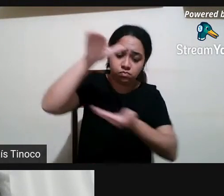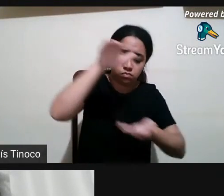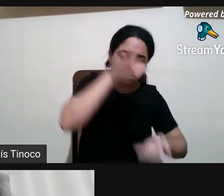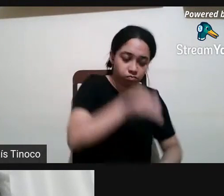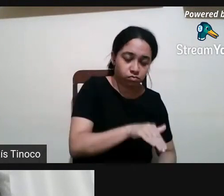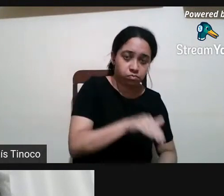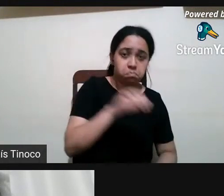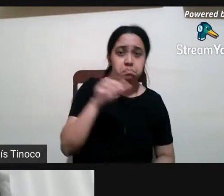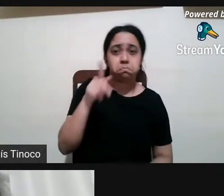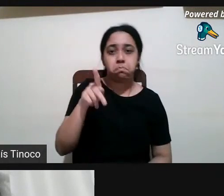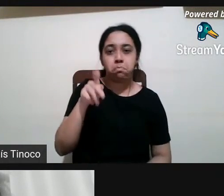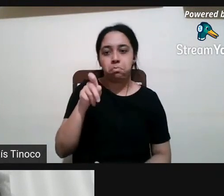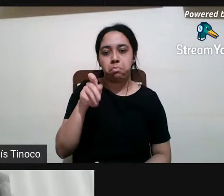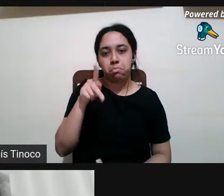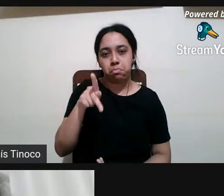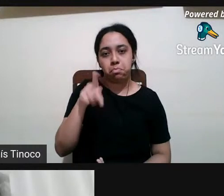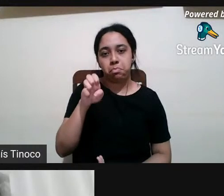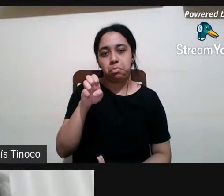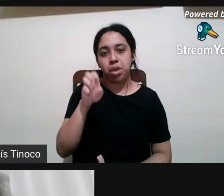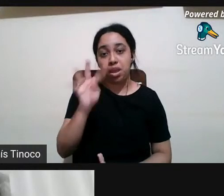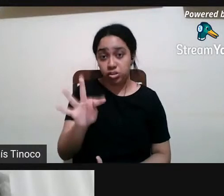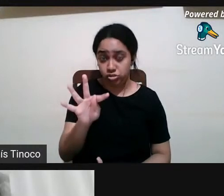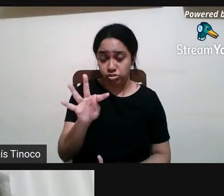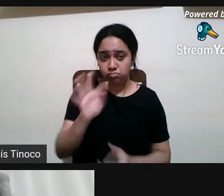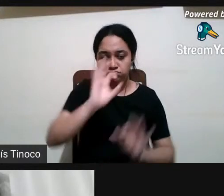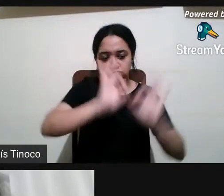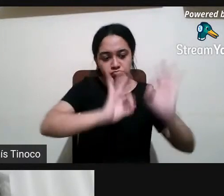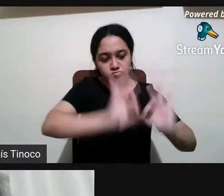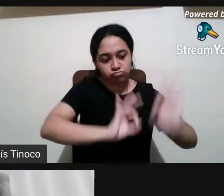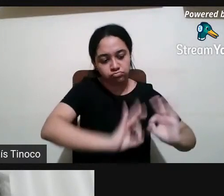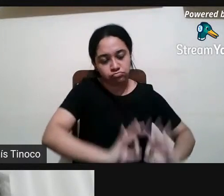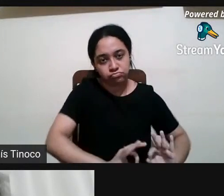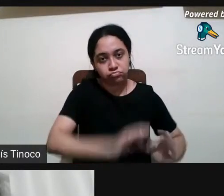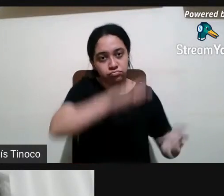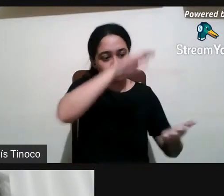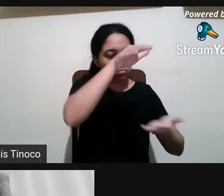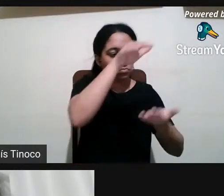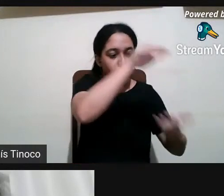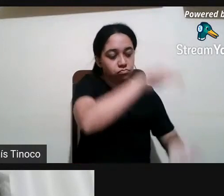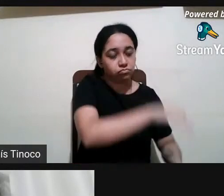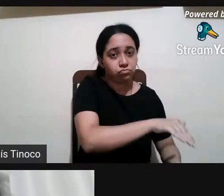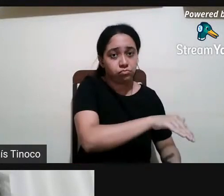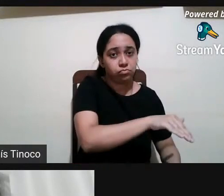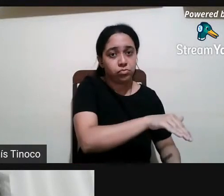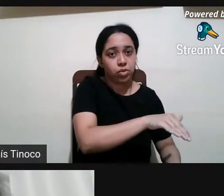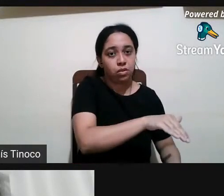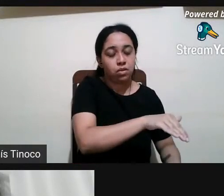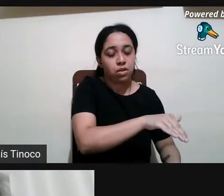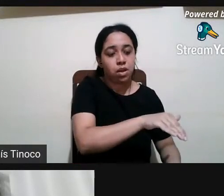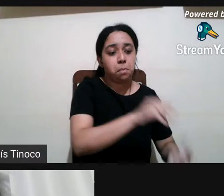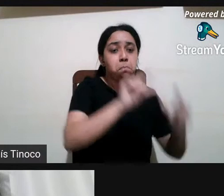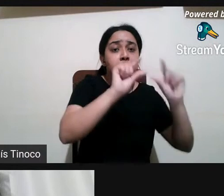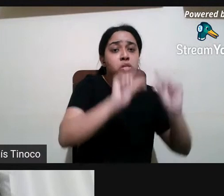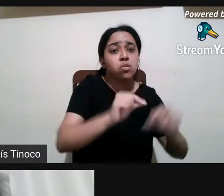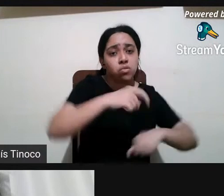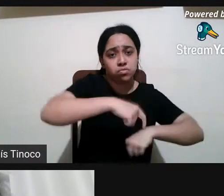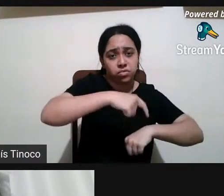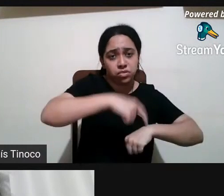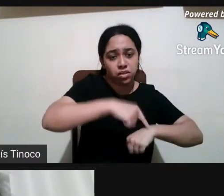PET. Então, o tempo de fragmentação que ele fica lá exposto é menor, né? Então, muitas vezes ele